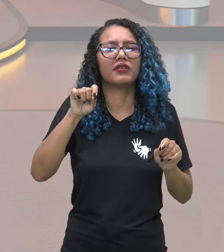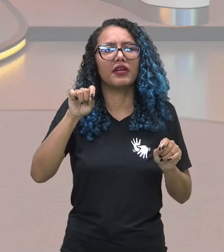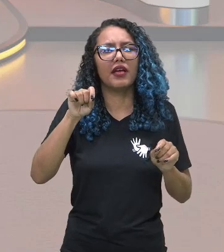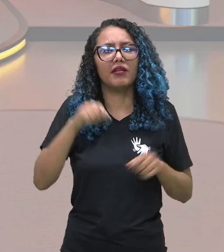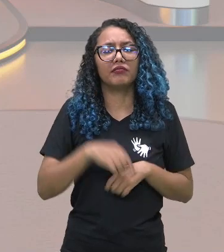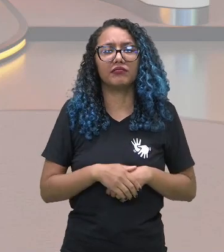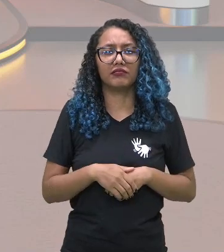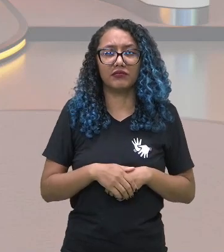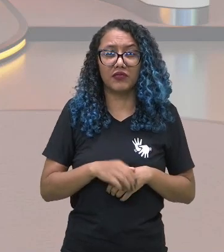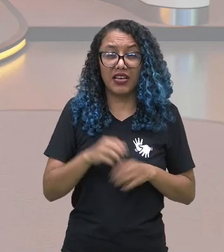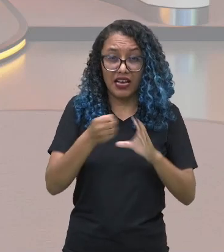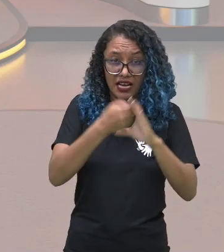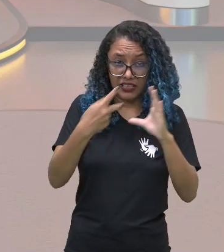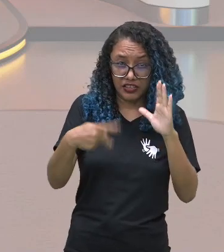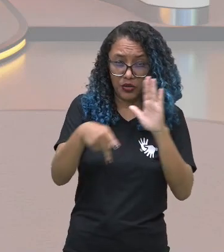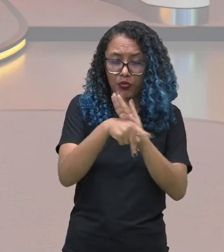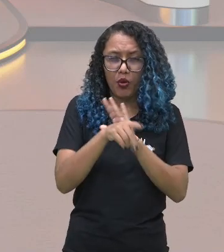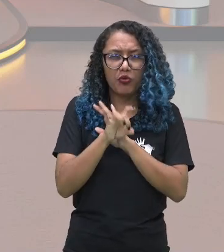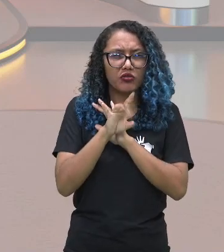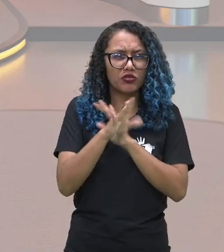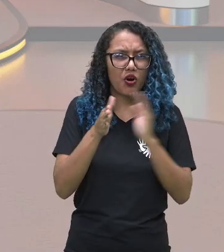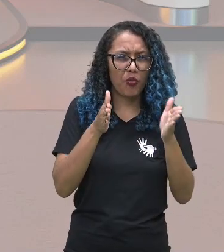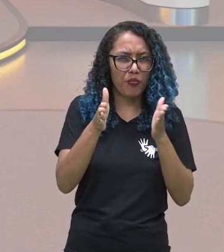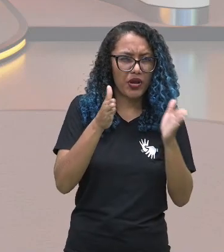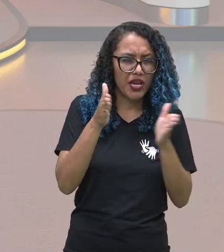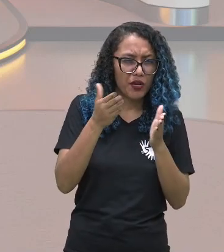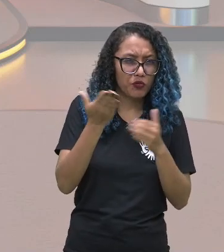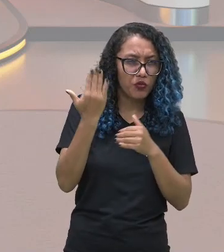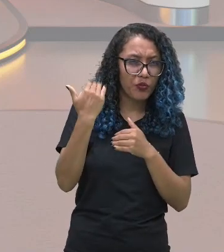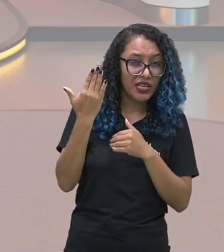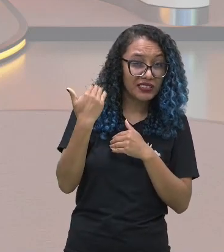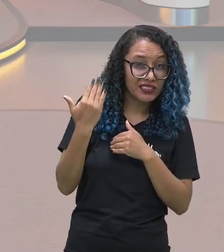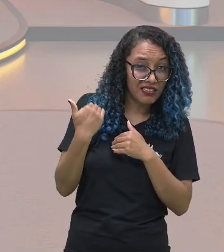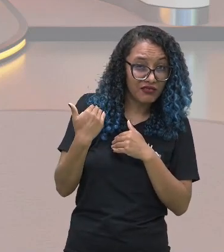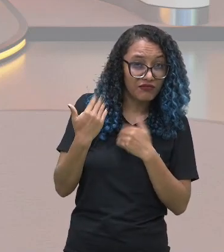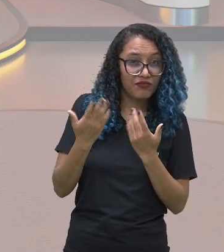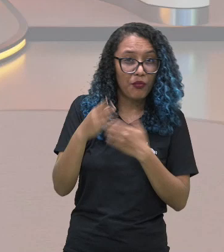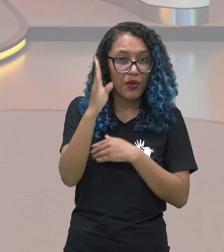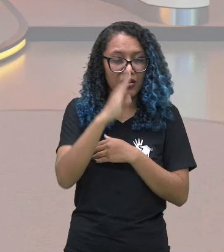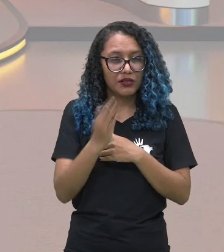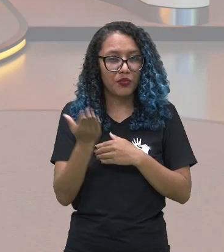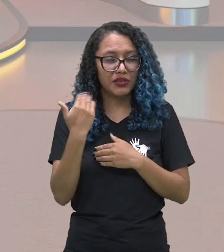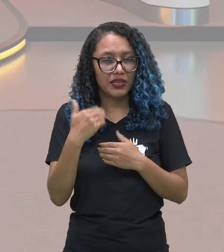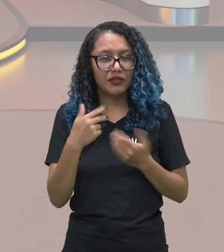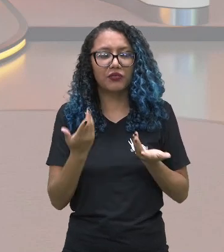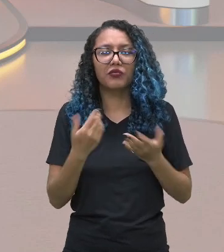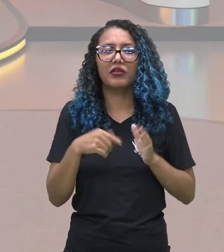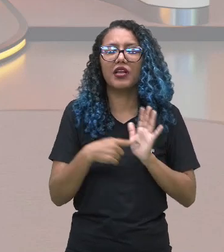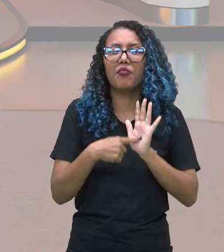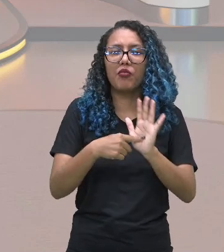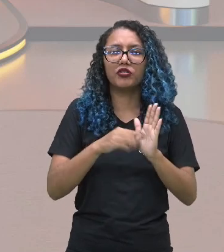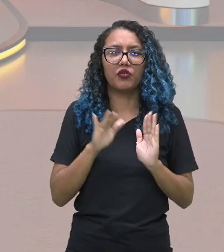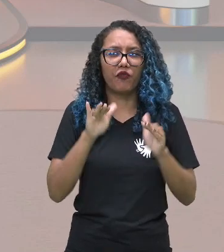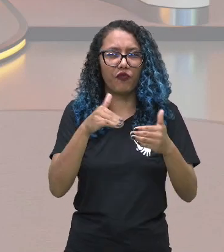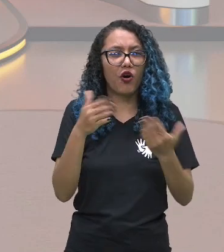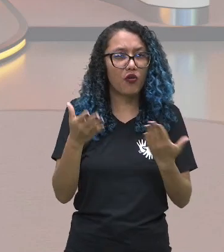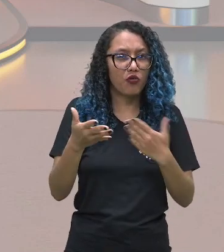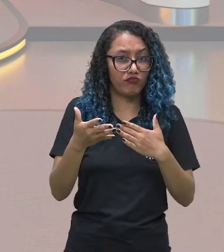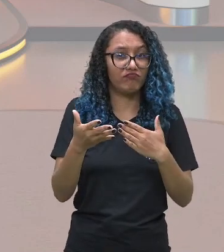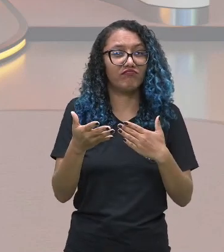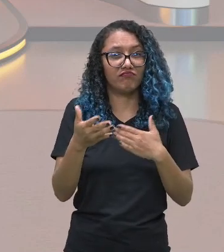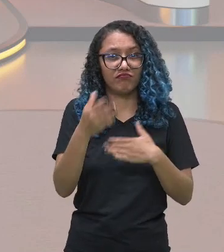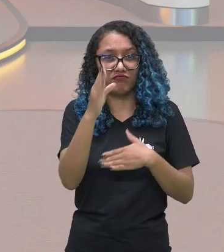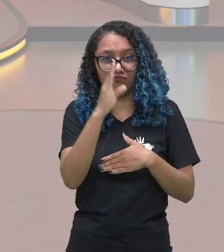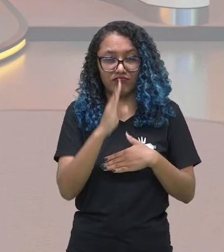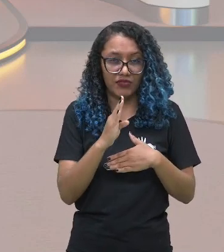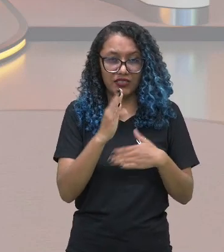existiu somente aqui na obra de Caio Prado Júnior, quando ele traz o sentido da colonização em sua obra? Será